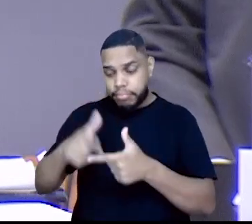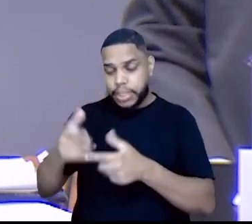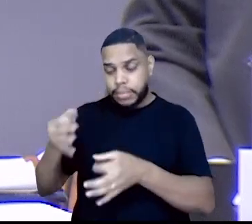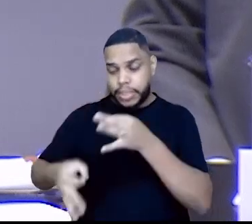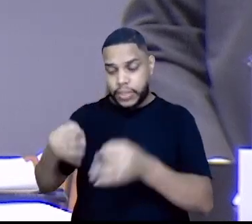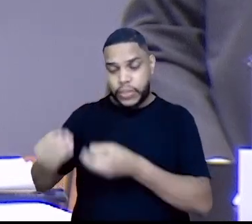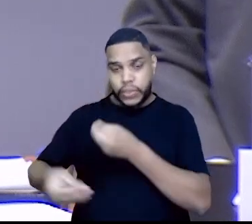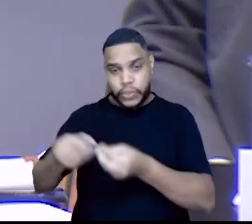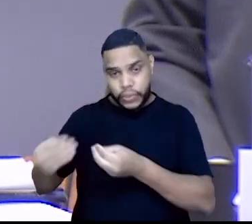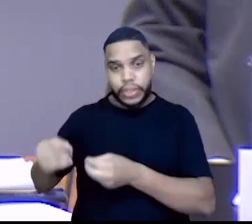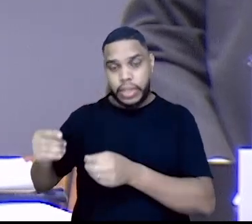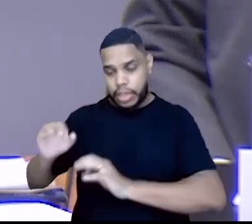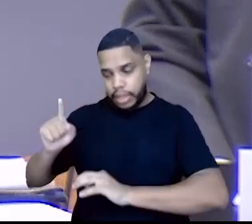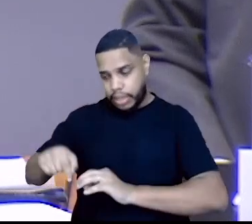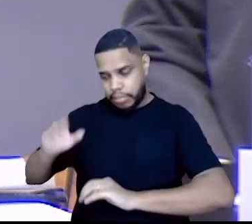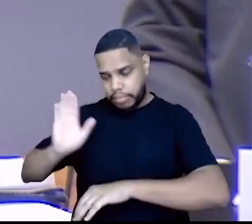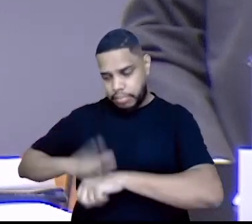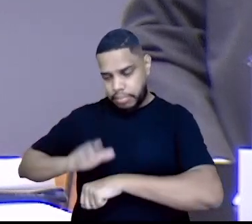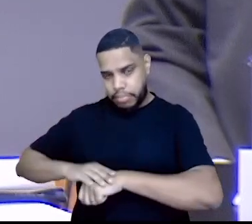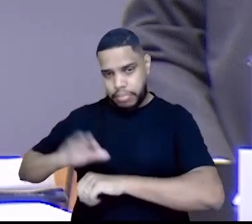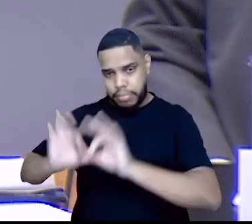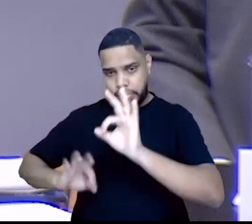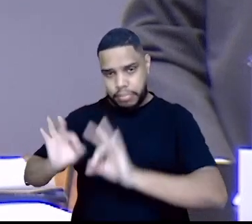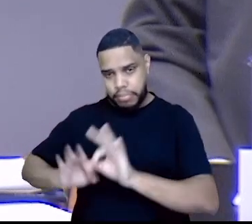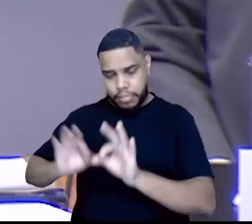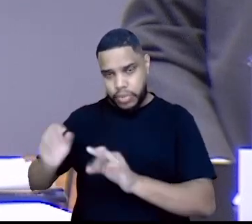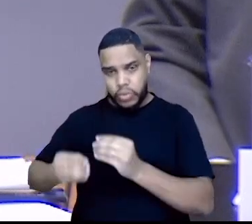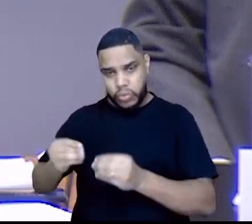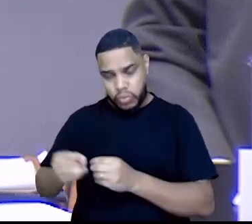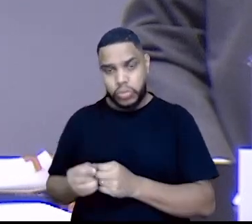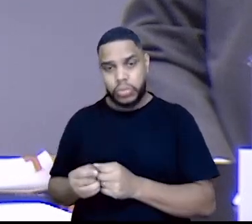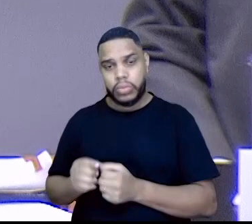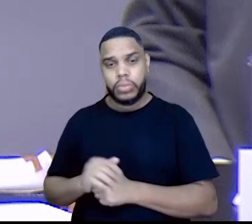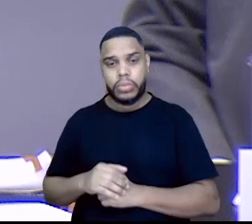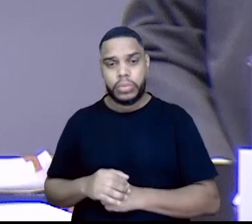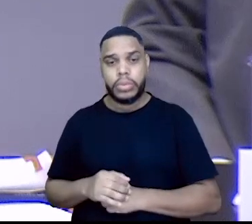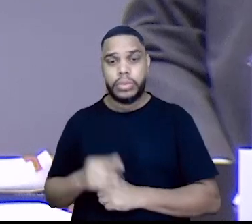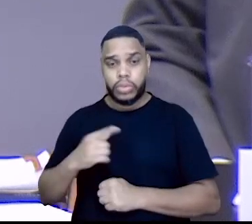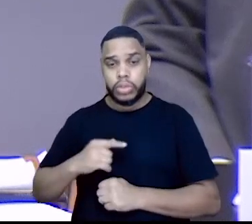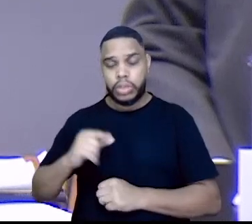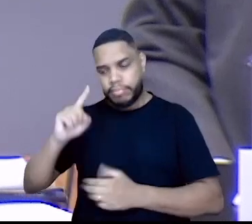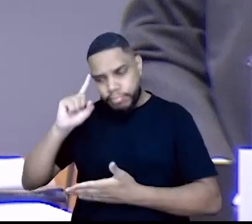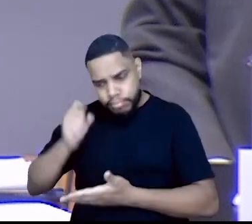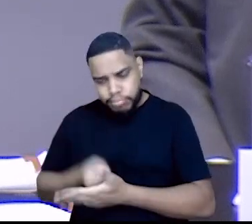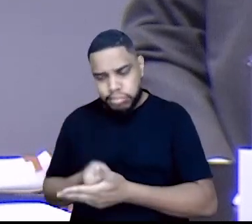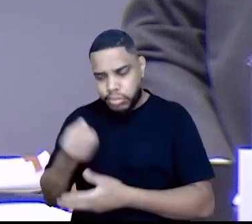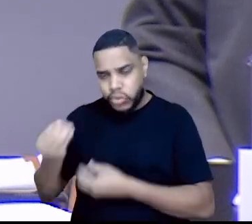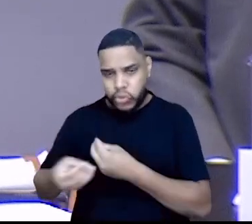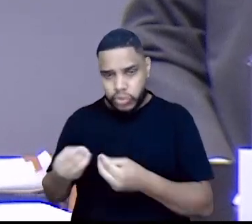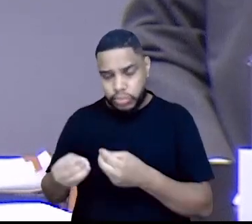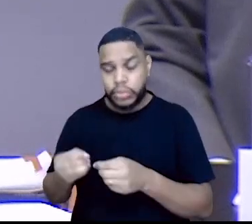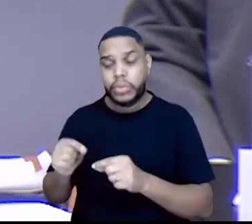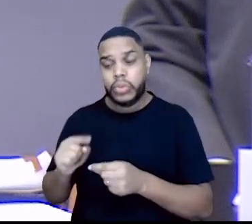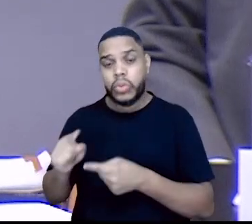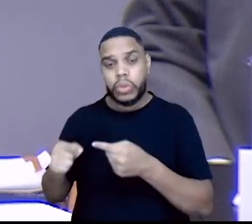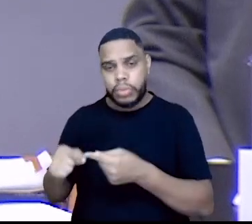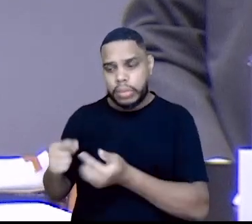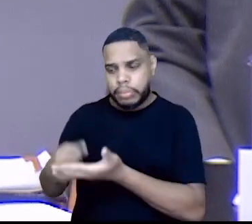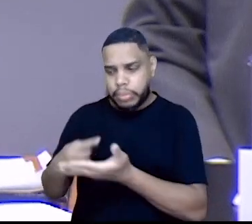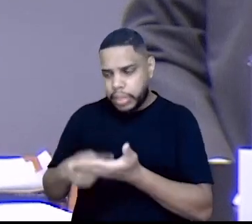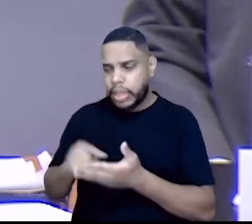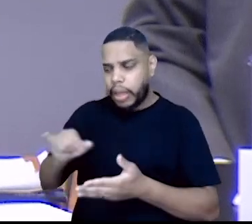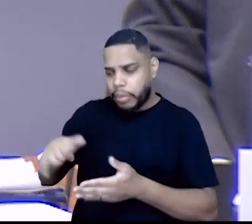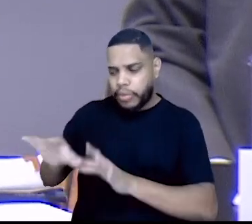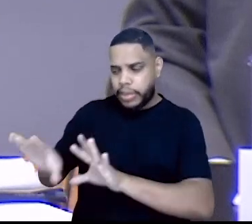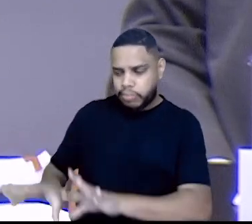é construída por indução do fato que foi decidido para dele extrair uma regra geral que se